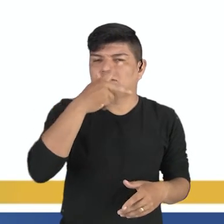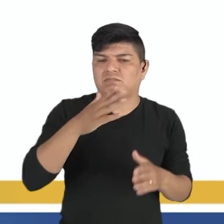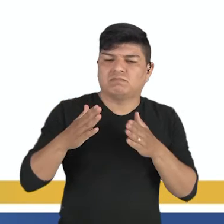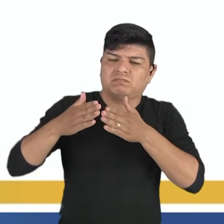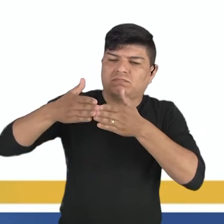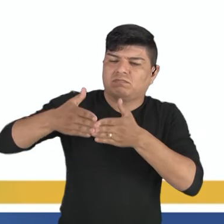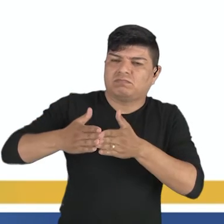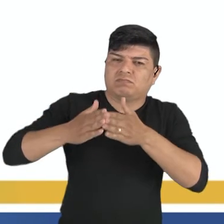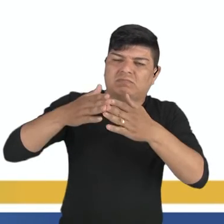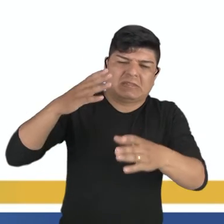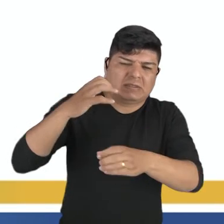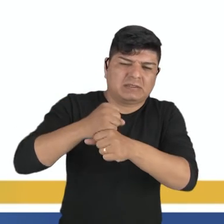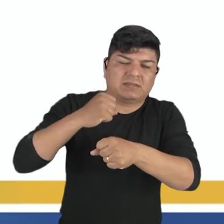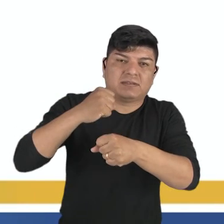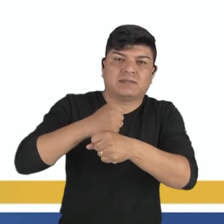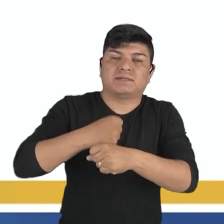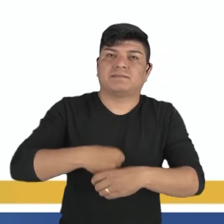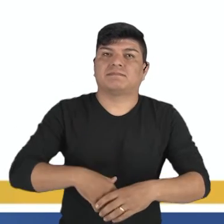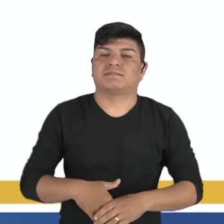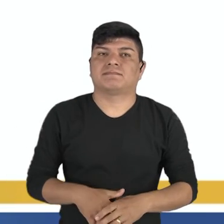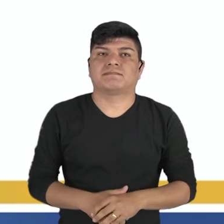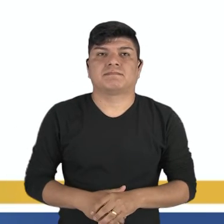já construído.